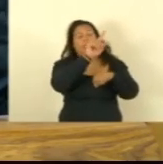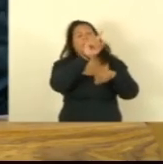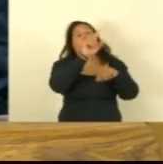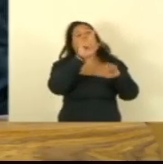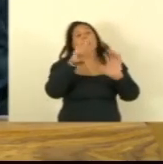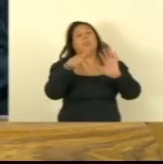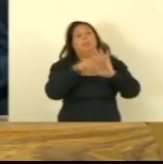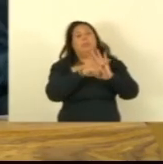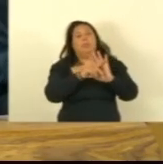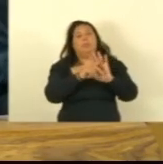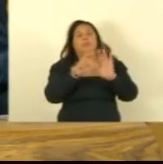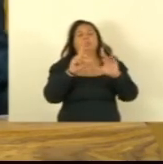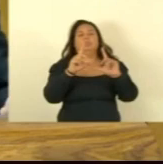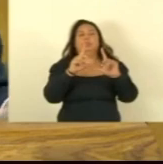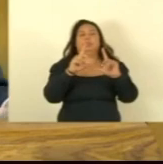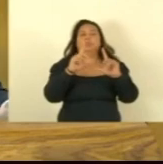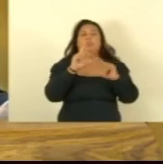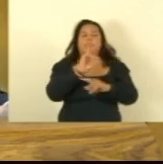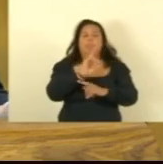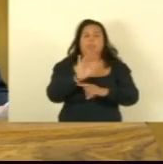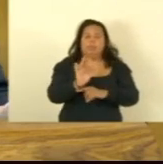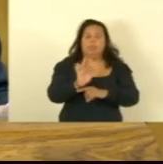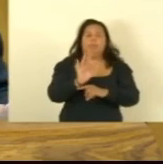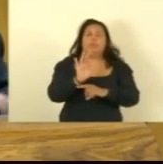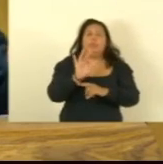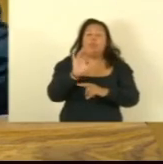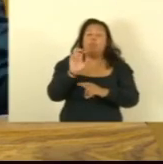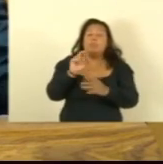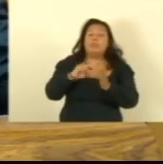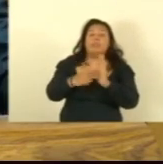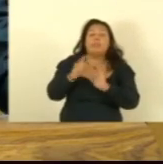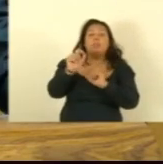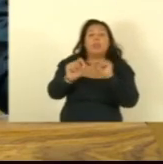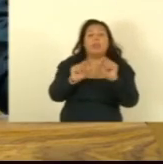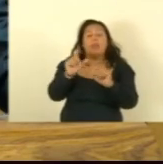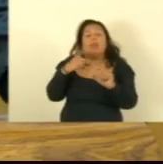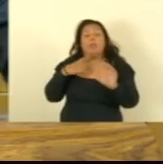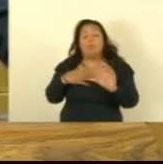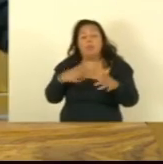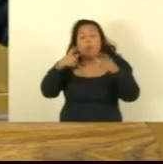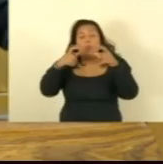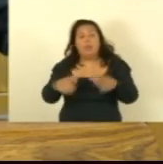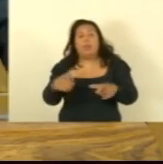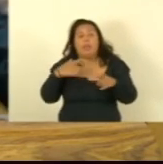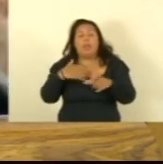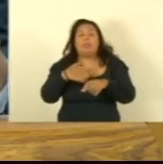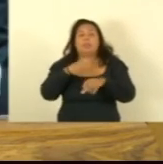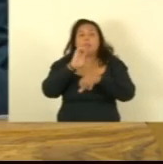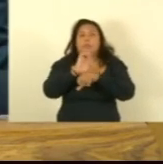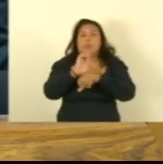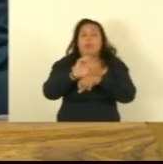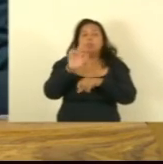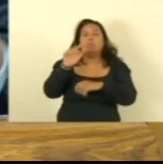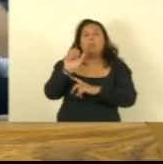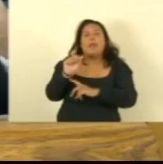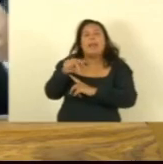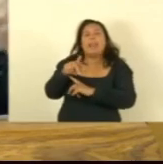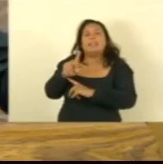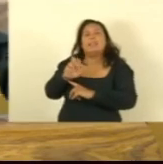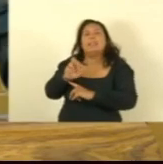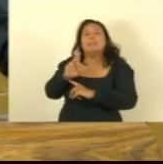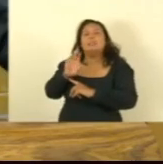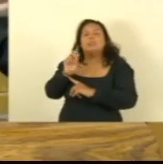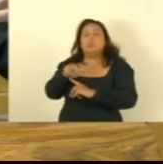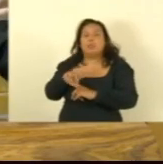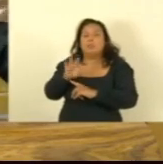ou seja, um órgão estadual, do então secretário Anderson Torres, sobre o problema que